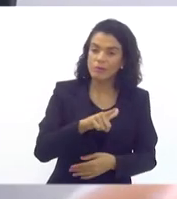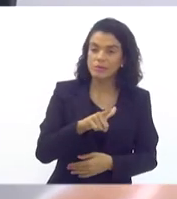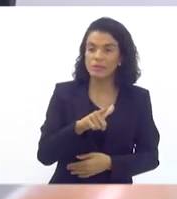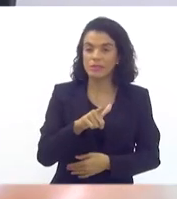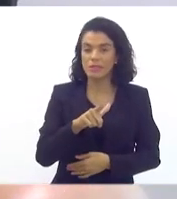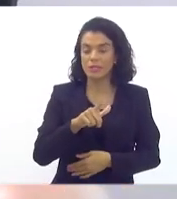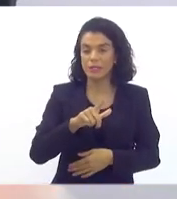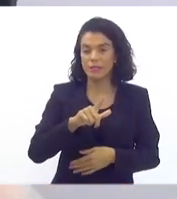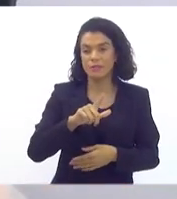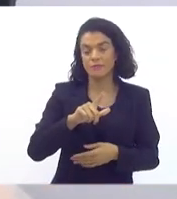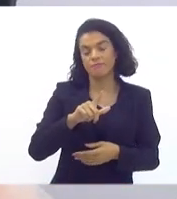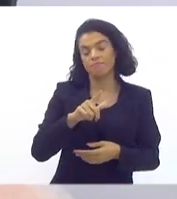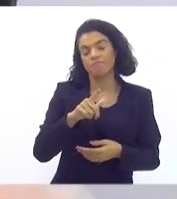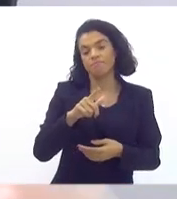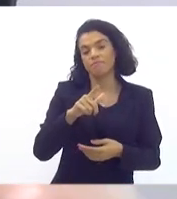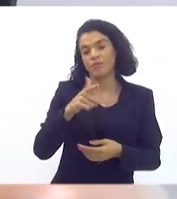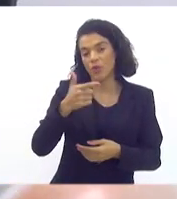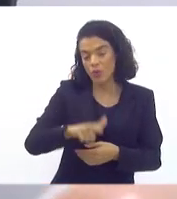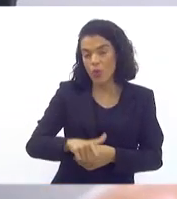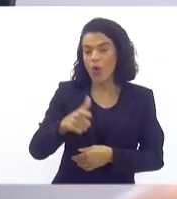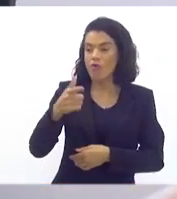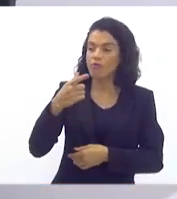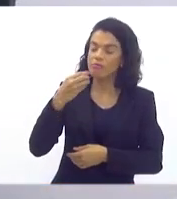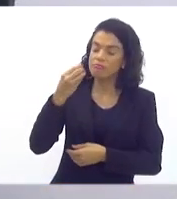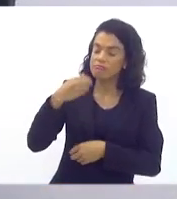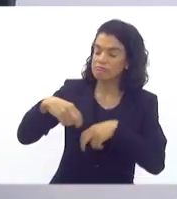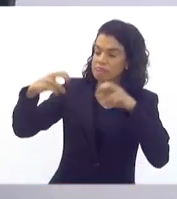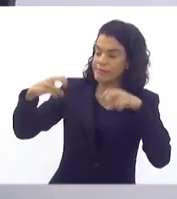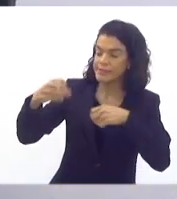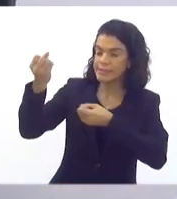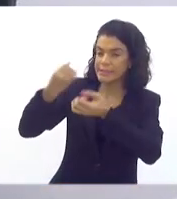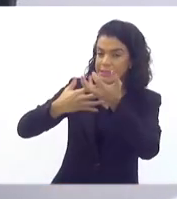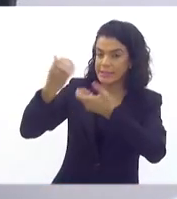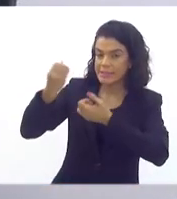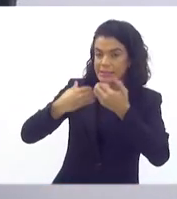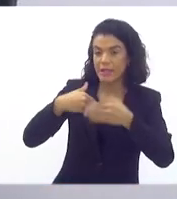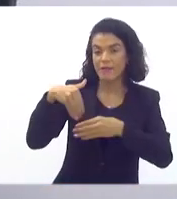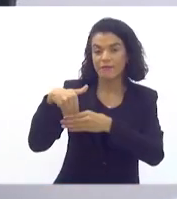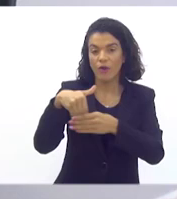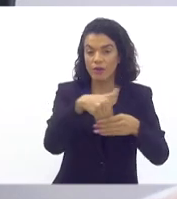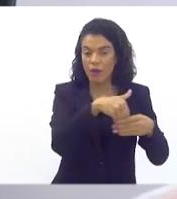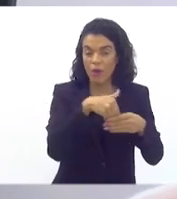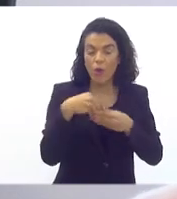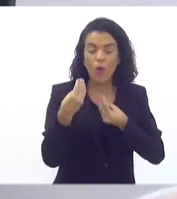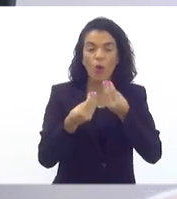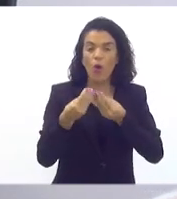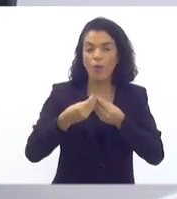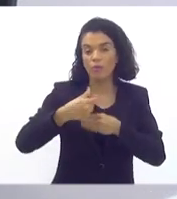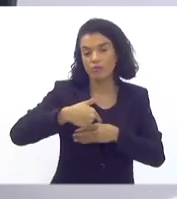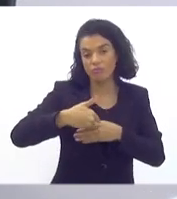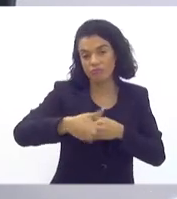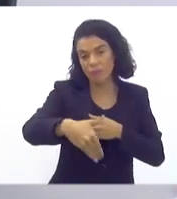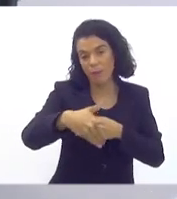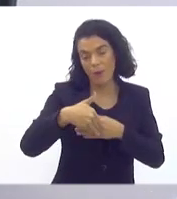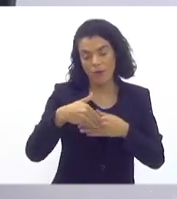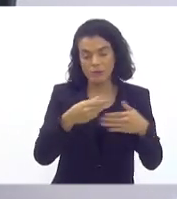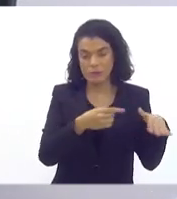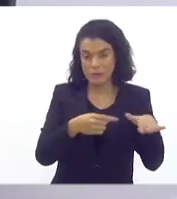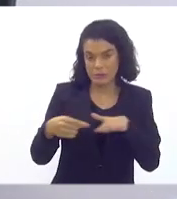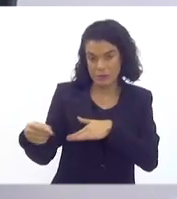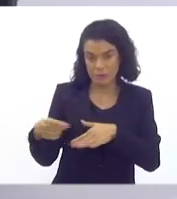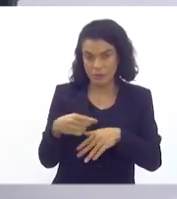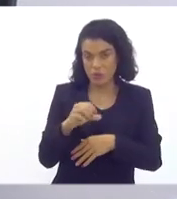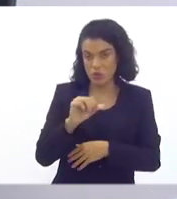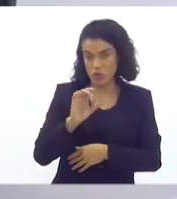voltar a ouvir a empresa então deliberar aqui com vossa excelências como a gente age na próxima se faz altiva só